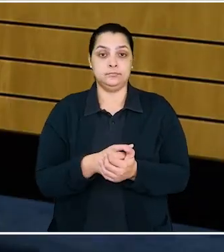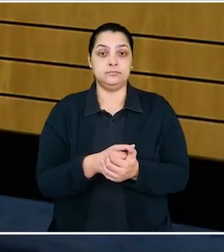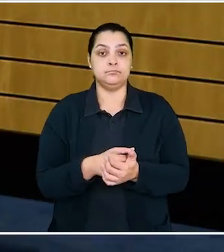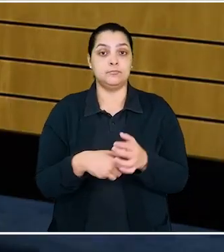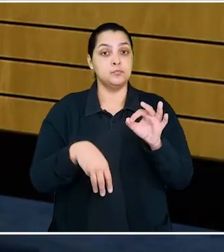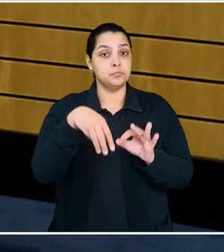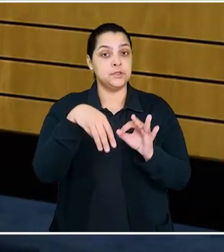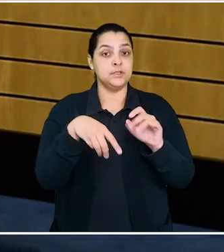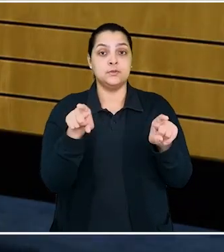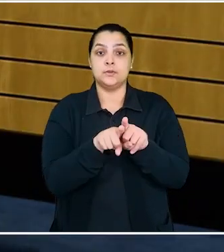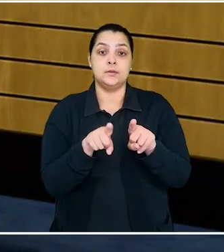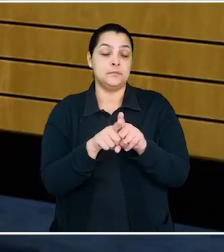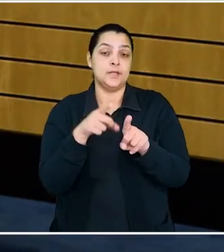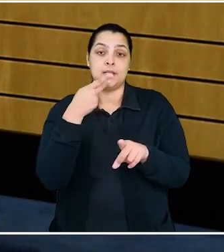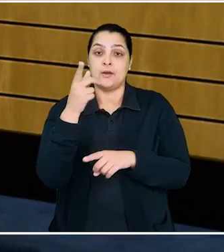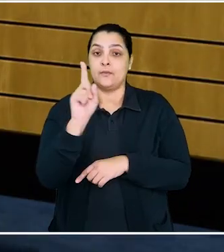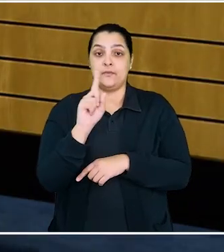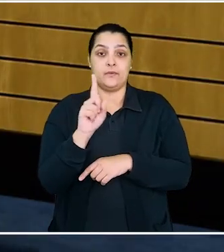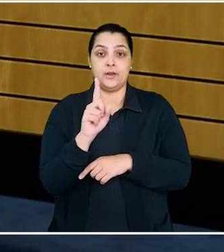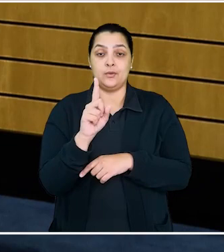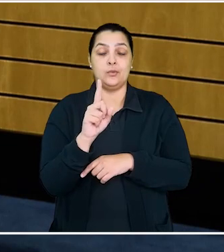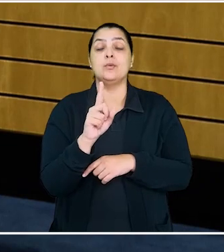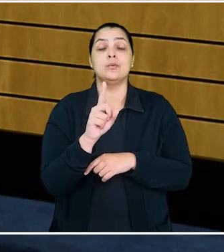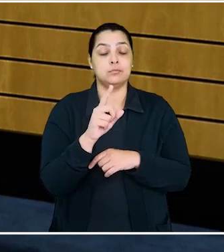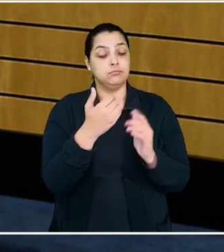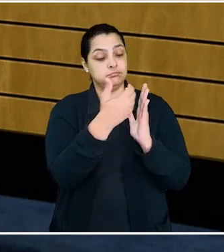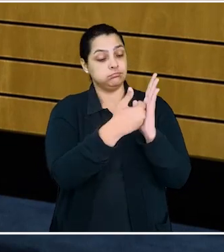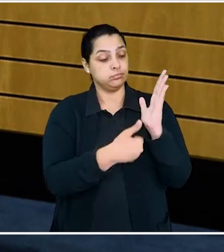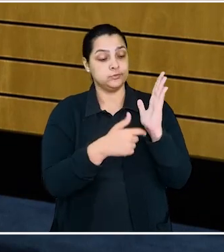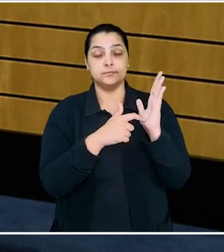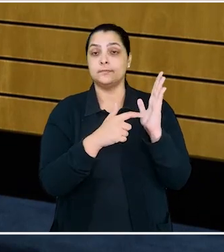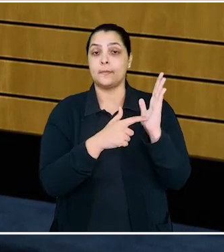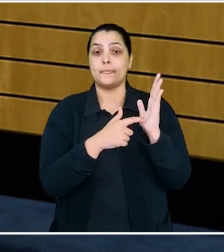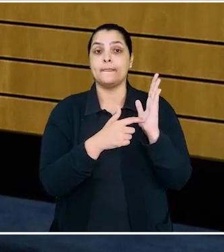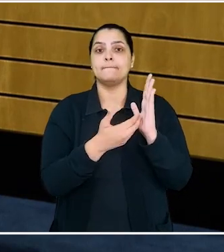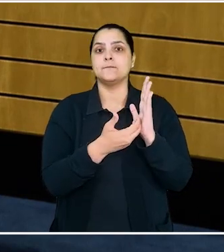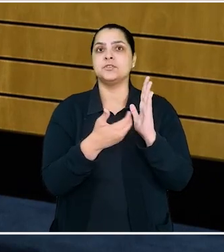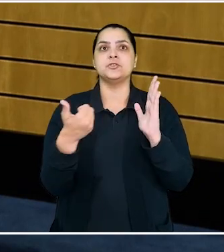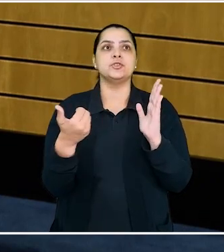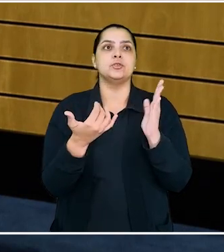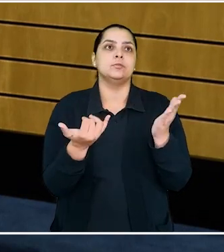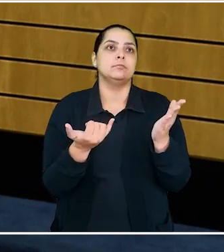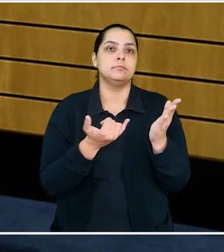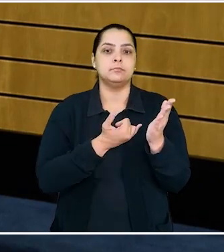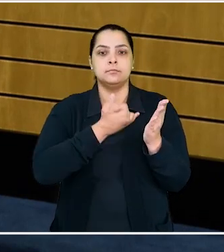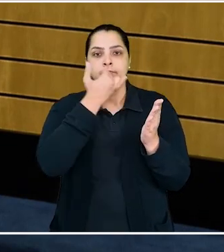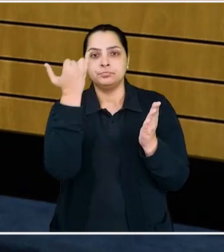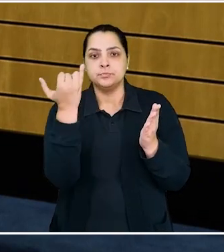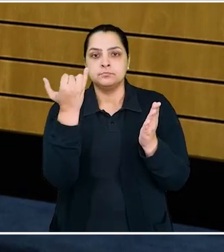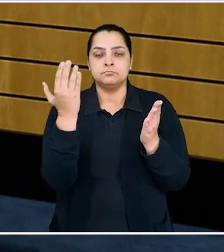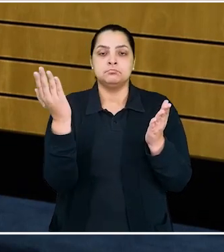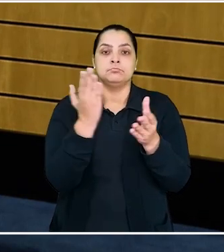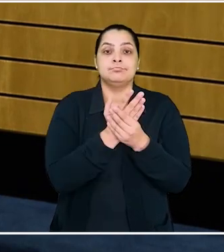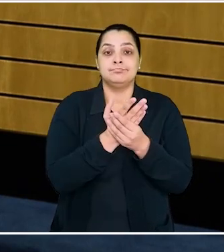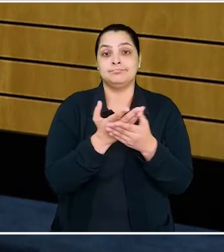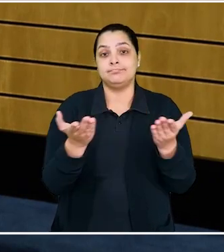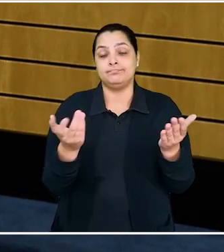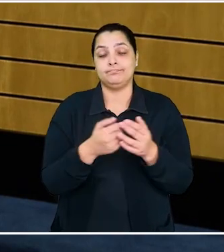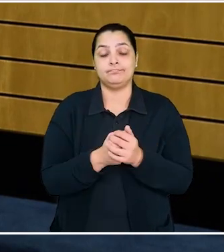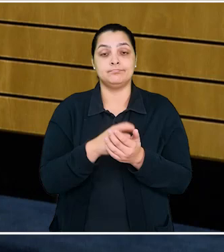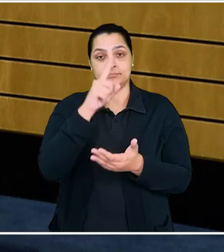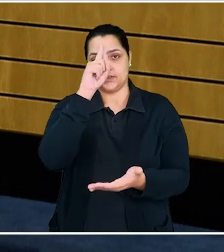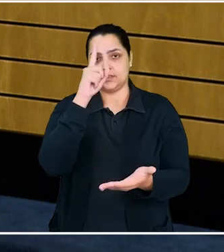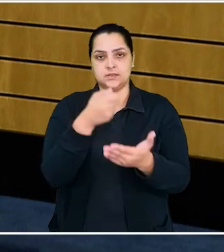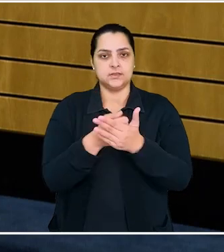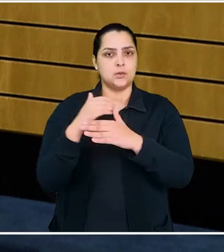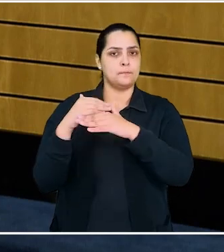não foi indicado na ação rescisória nenhum fato que havia sido desconsiderado equivocadamente ao longo do processo. A decisão